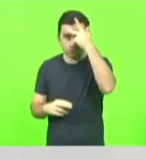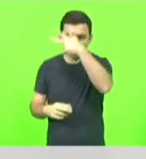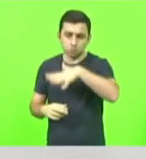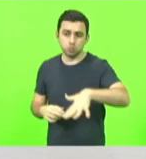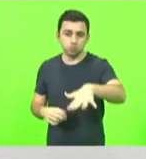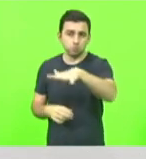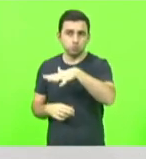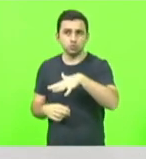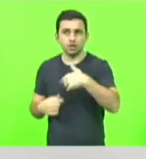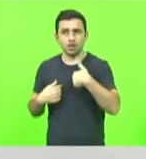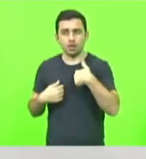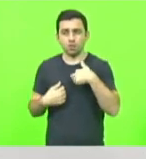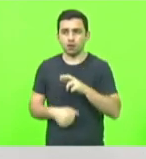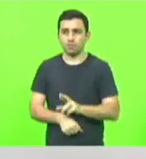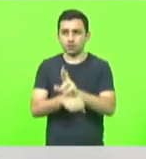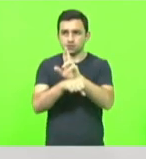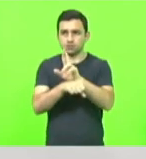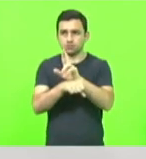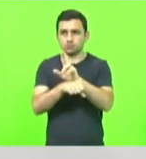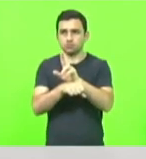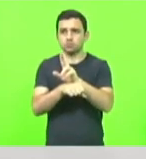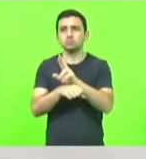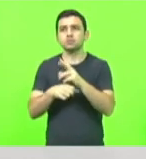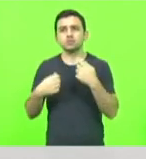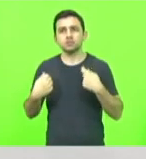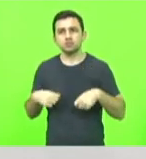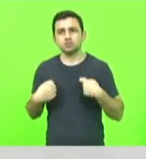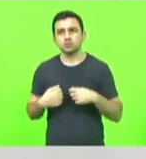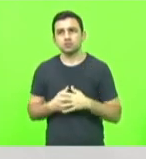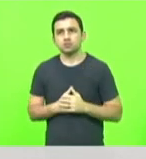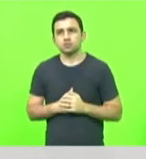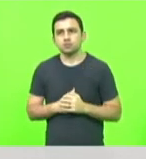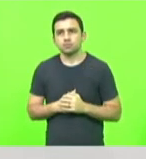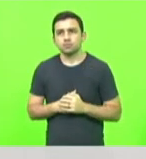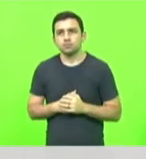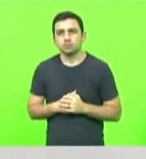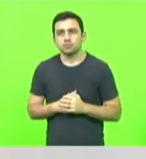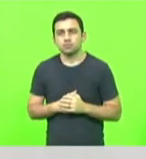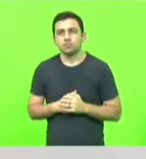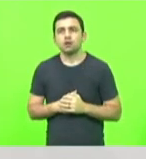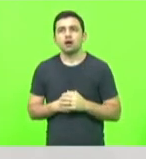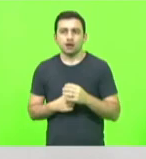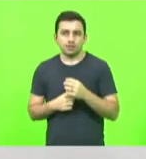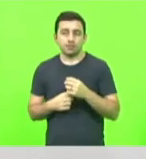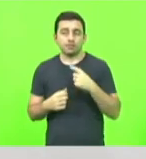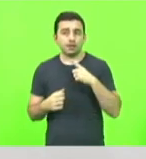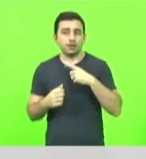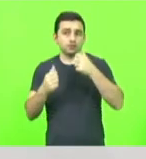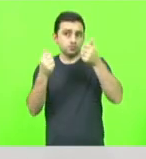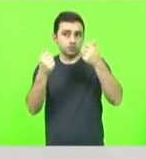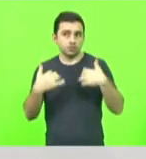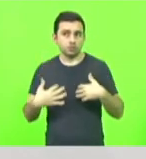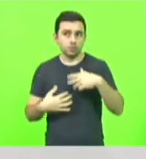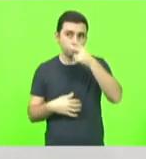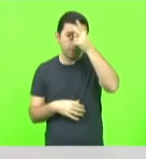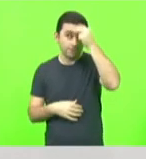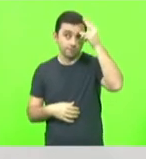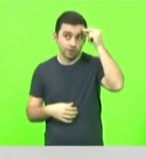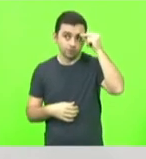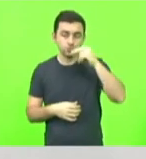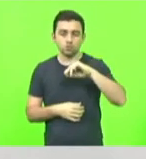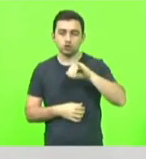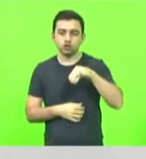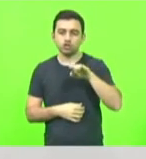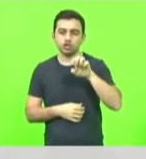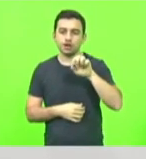que eu represento, exijo respeito. Eu quero colocar ali uma declaração do prefeito Jean Loureiro dessa cidade.